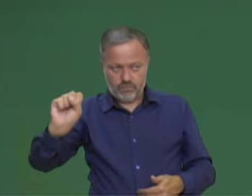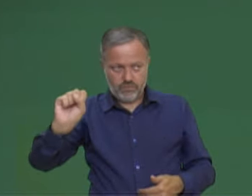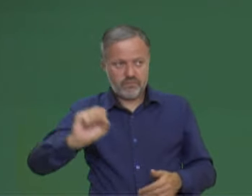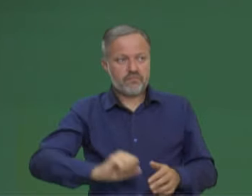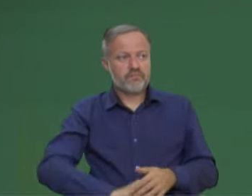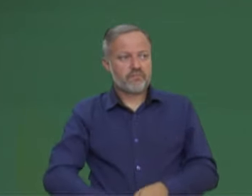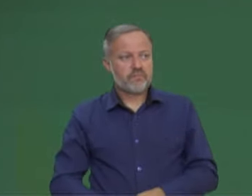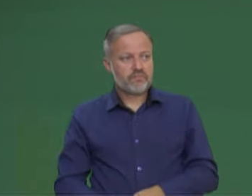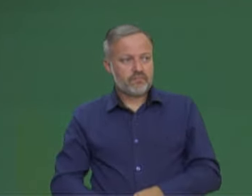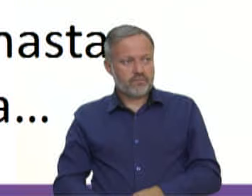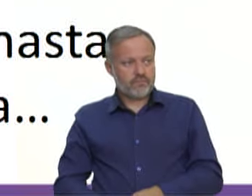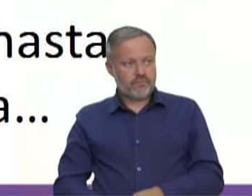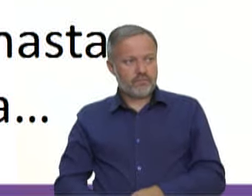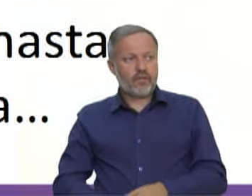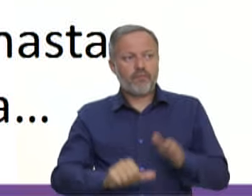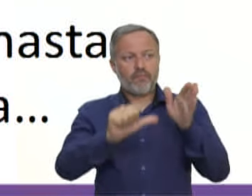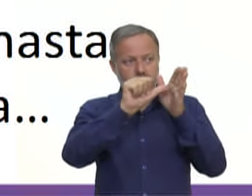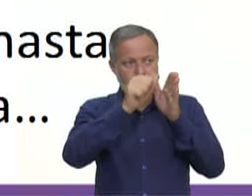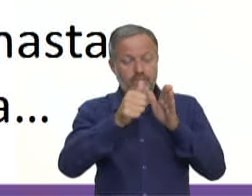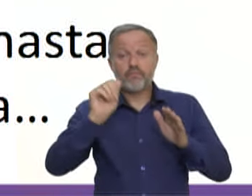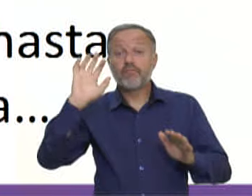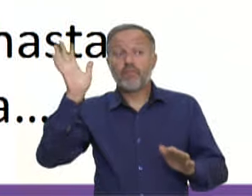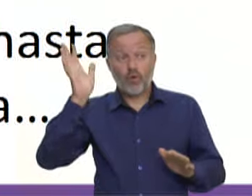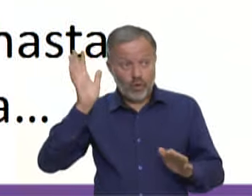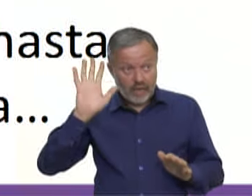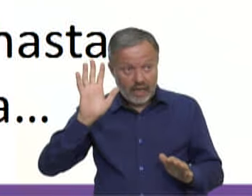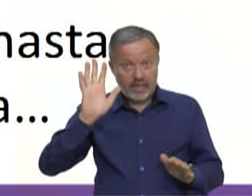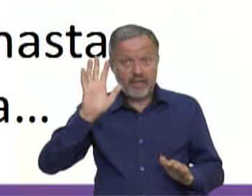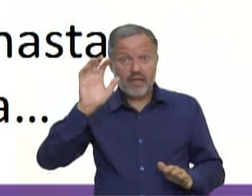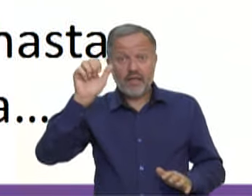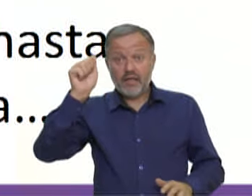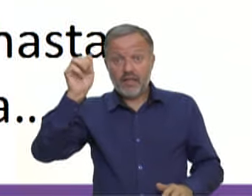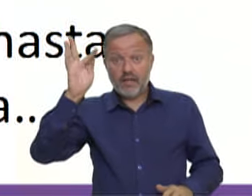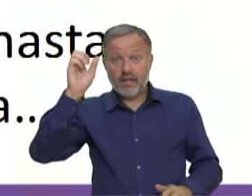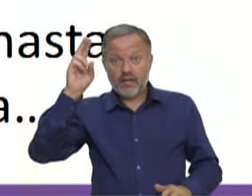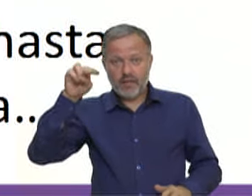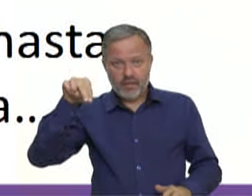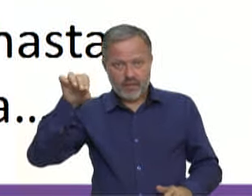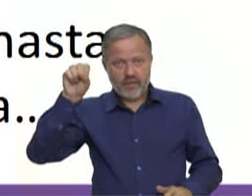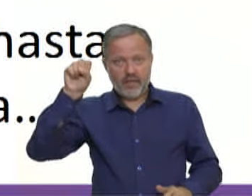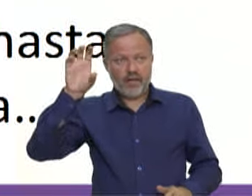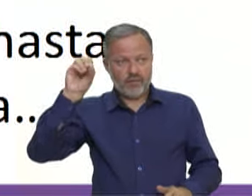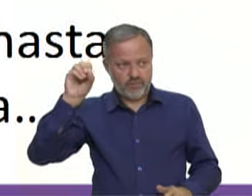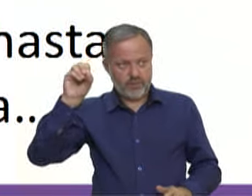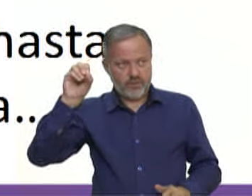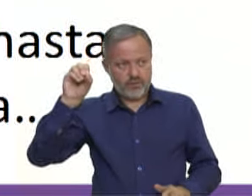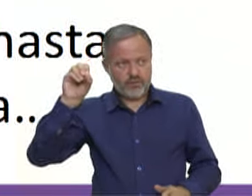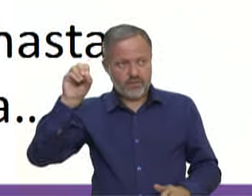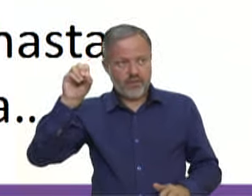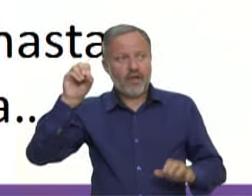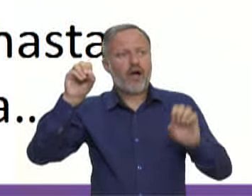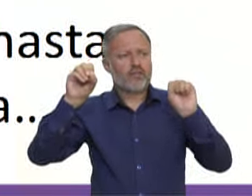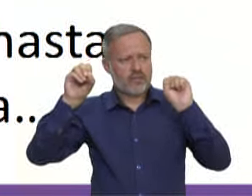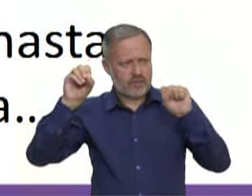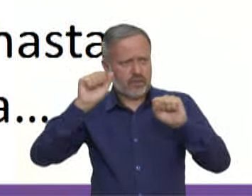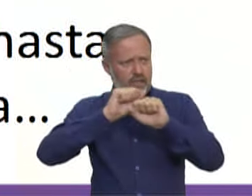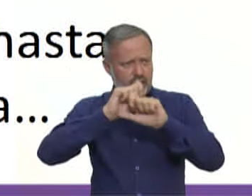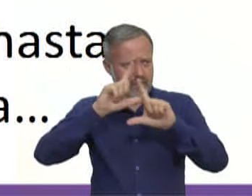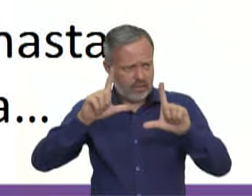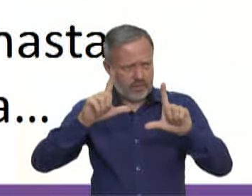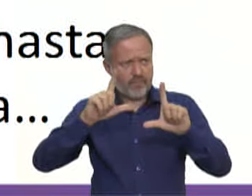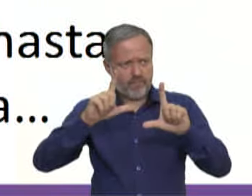de formalidade. Na primeira, olá, senhor Afonso. Sí, claro, se lo envio hasta, até. Então, eu tenho aqui,